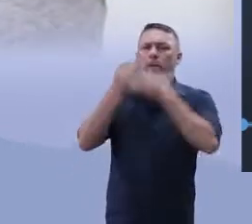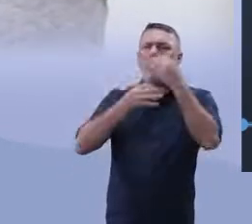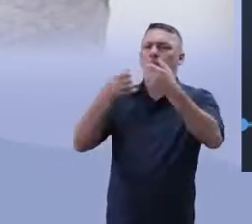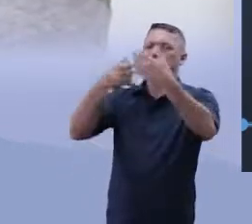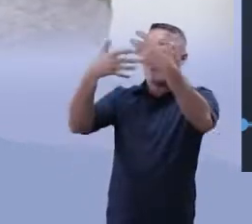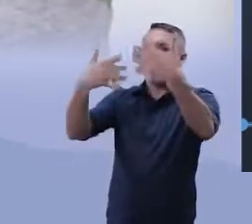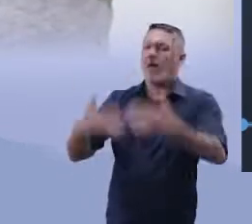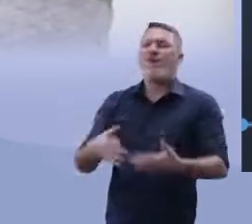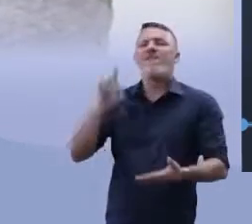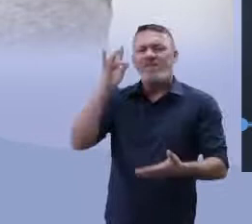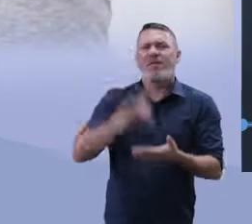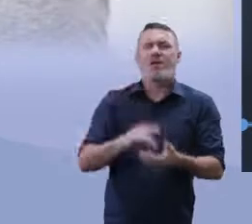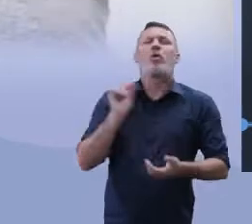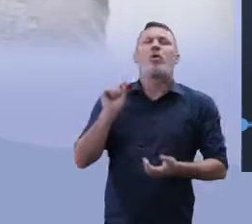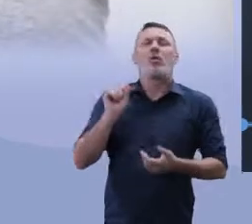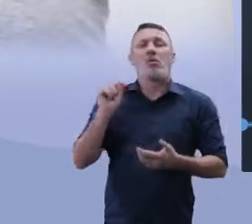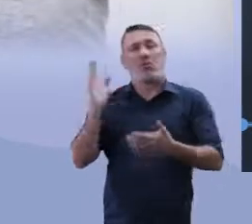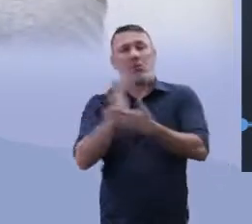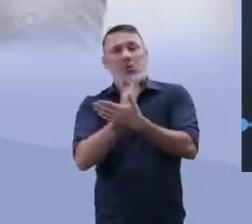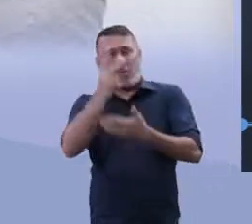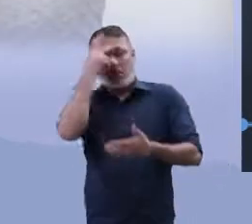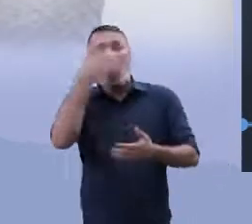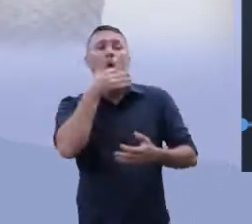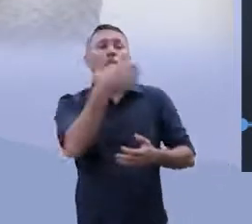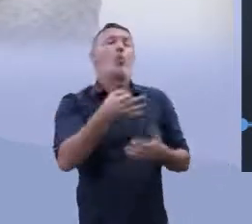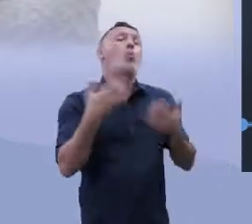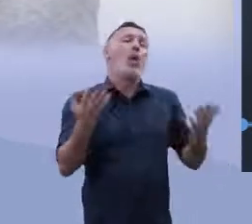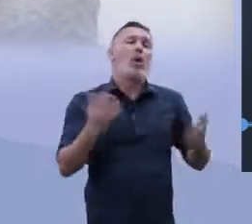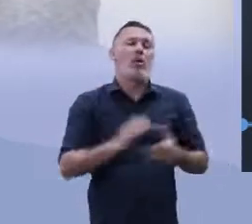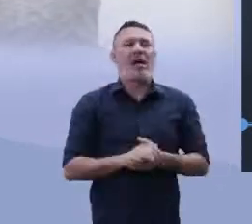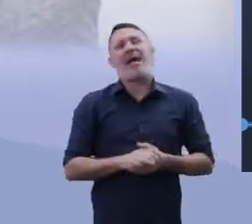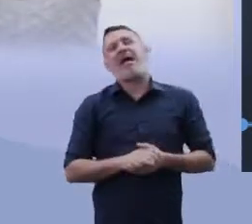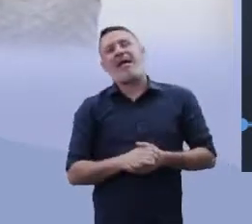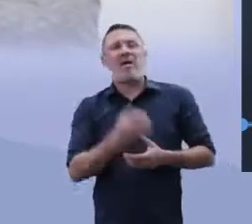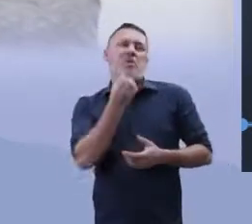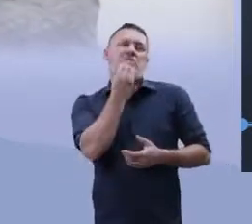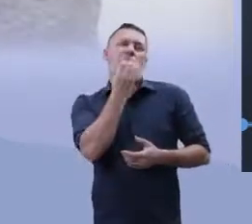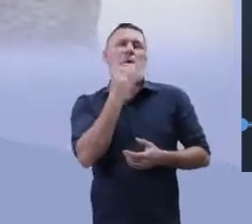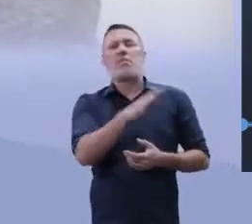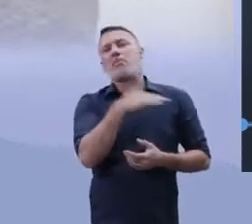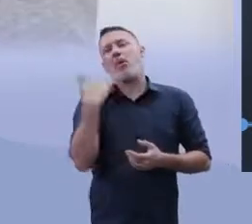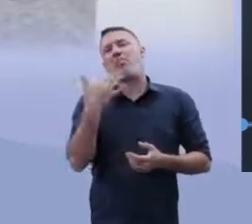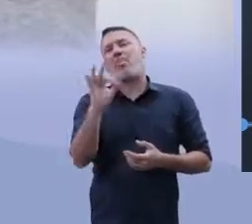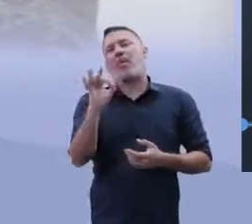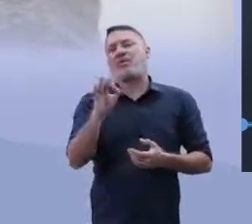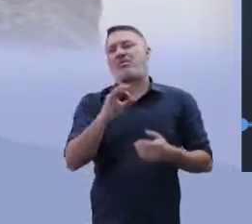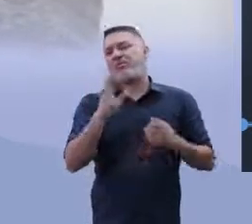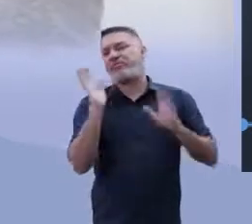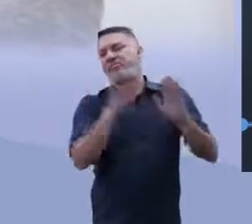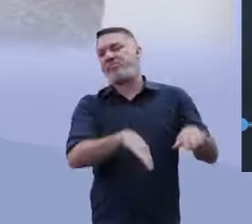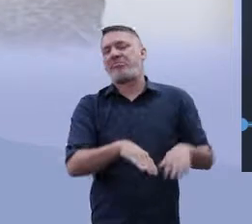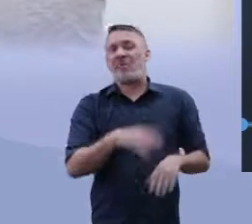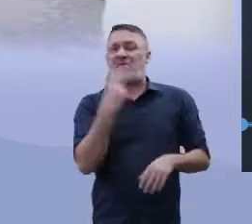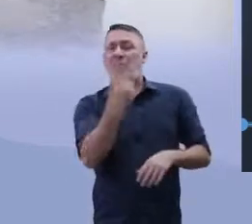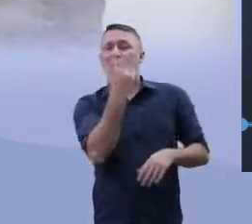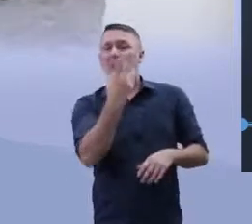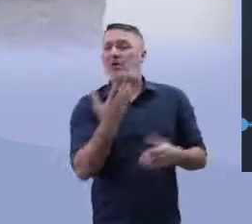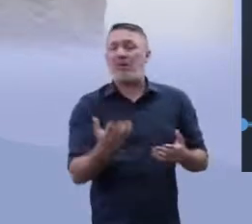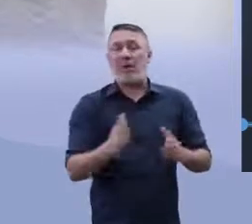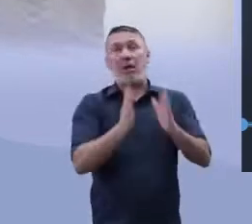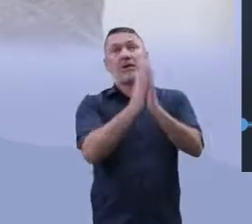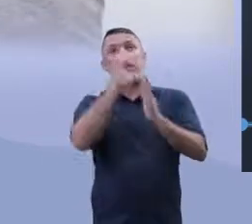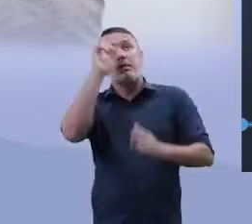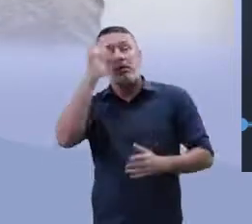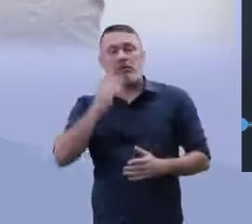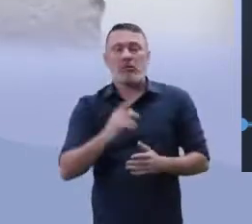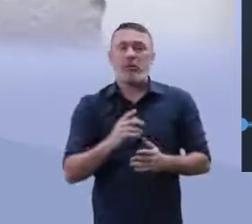comentários? Talvez as pessoas vão falar, né? Menos 10 na sociedade, graças a